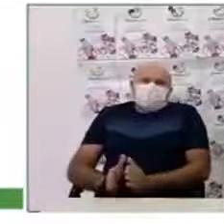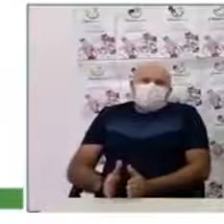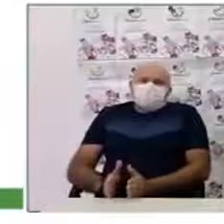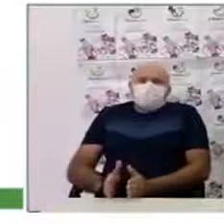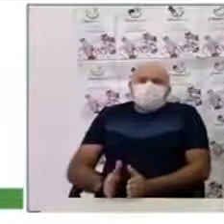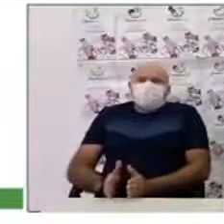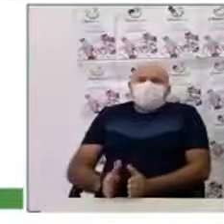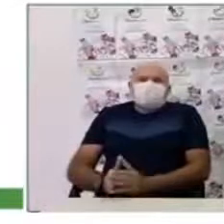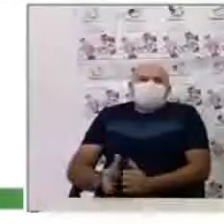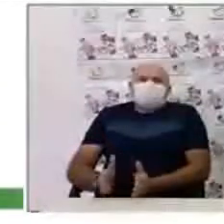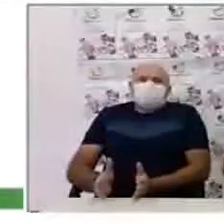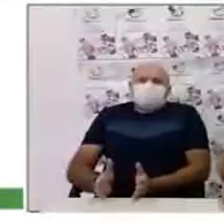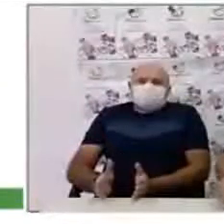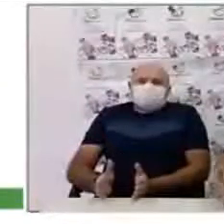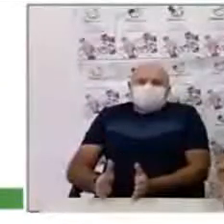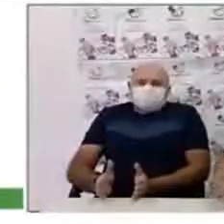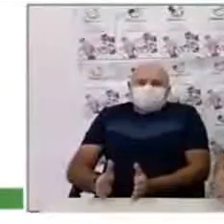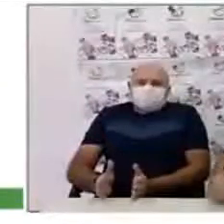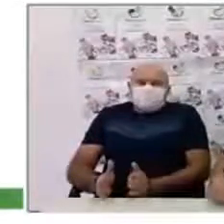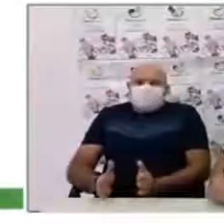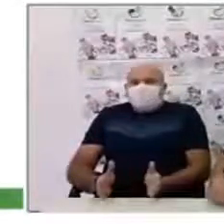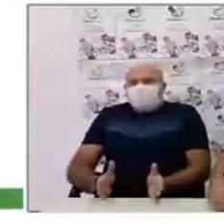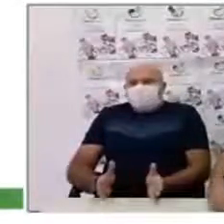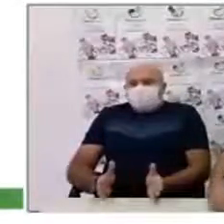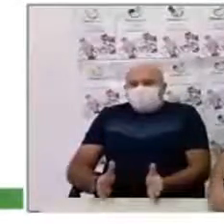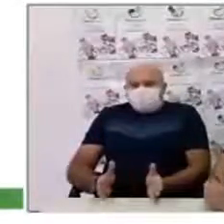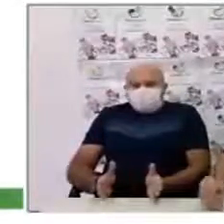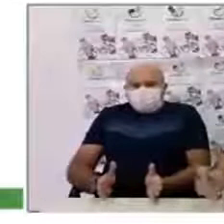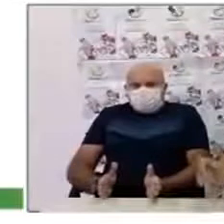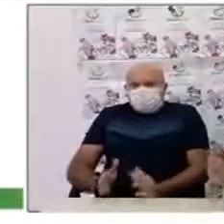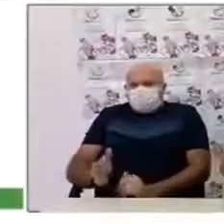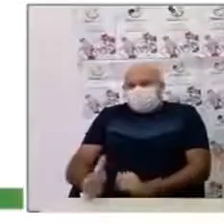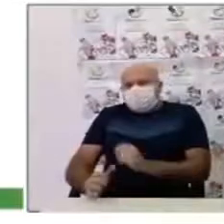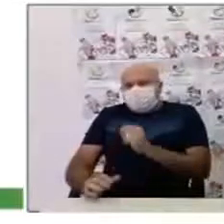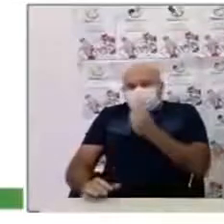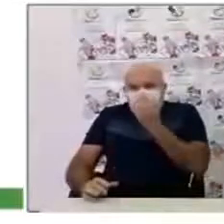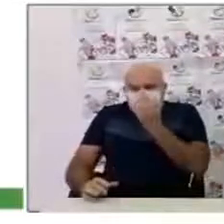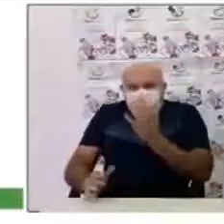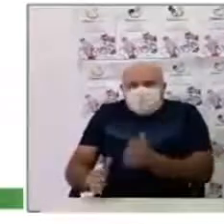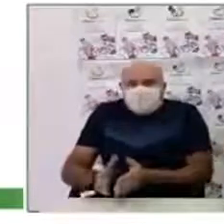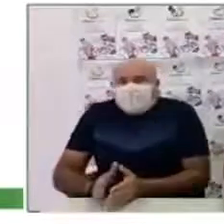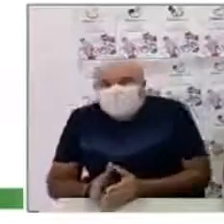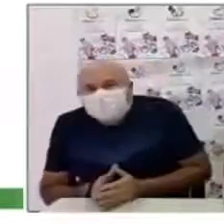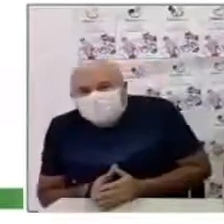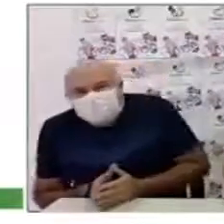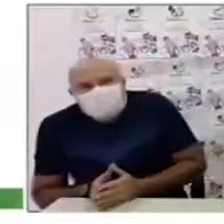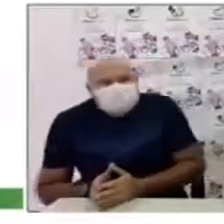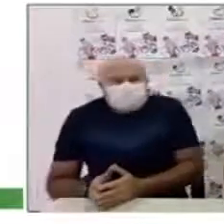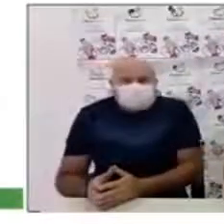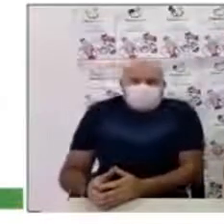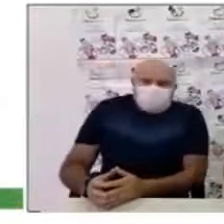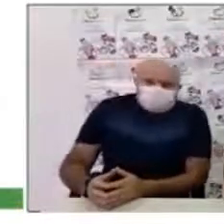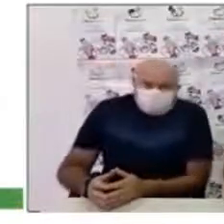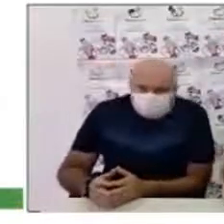elemento carbono, mas não são iguais entre si. Carbono 12 é o mais encontrado, carbono 14 todo mundo sabe que é usado na datação